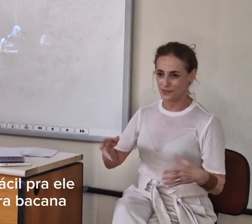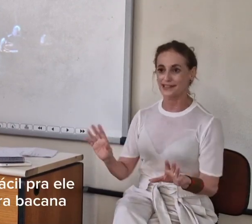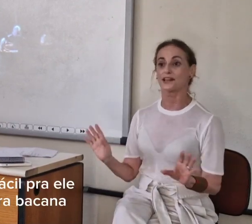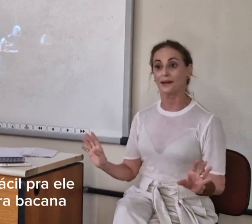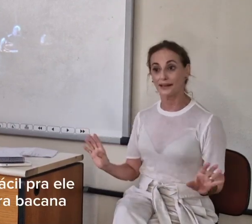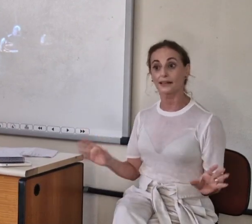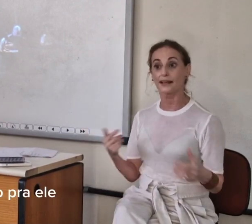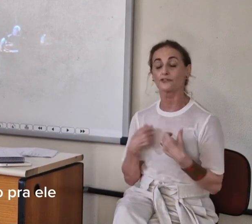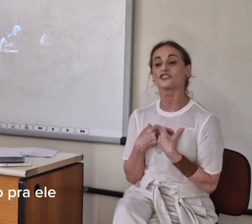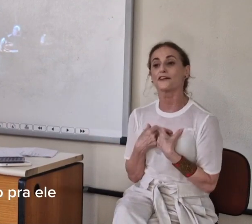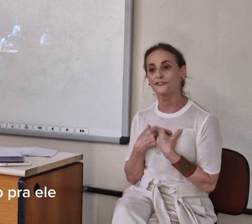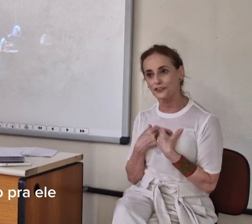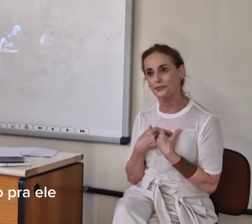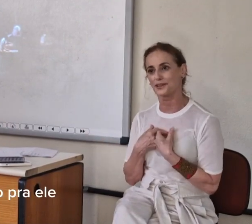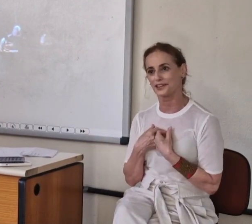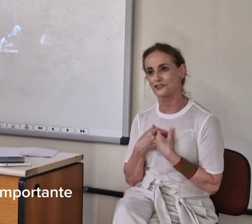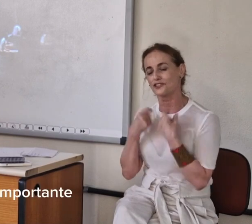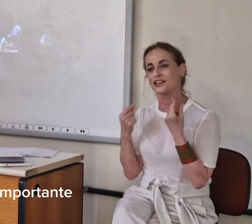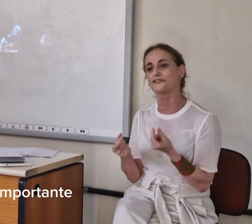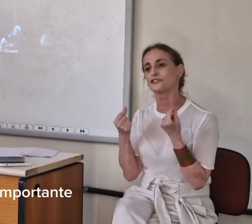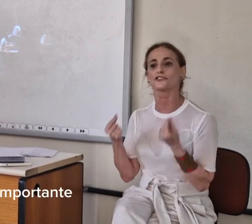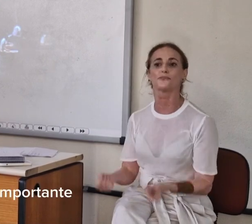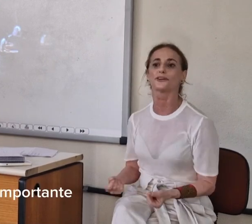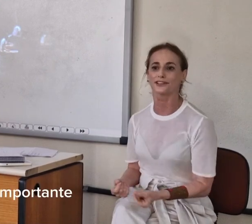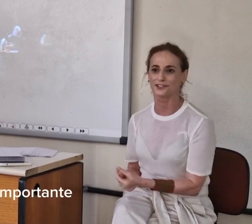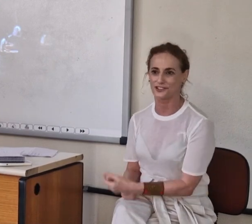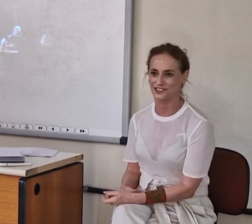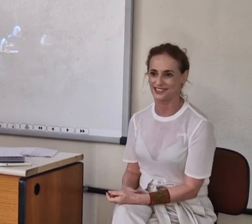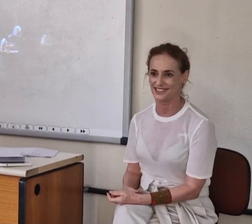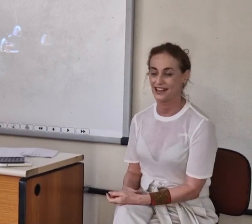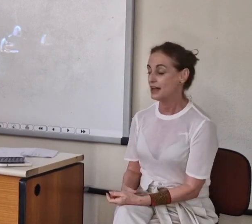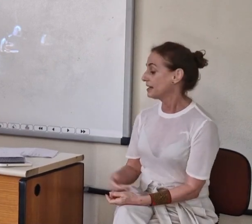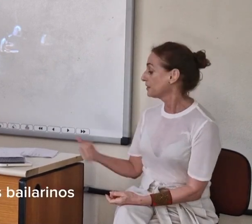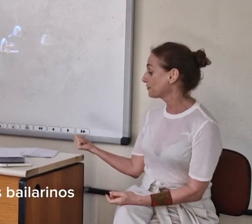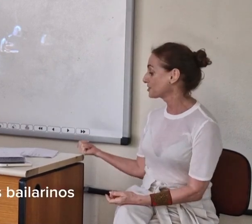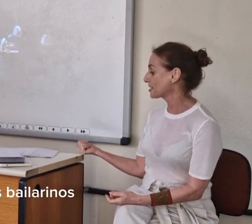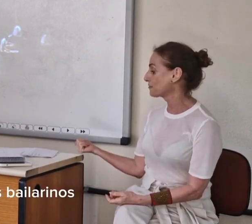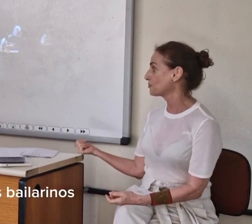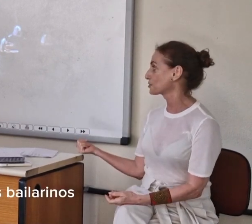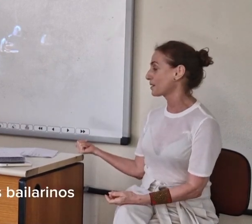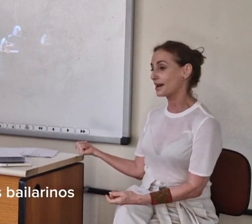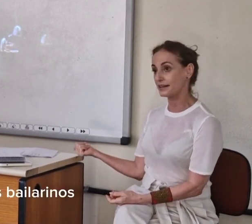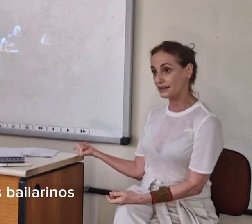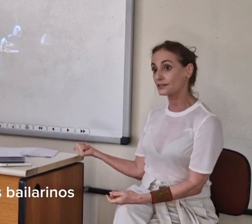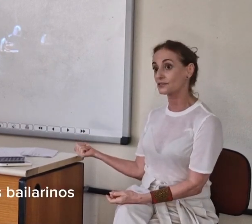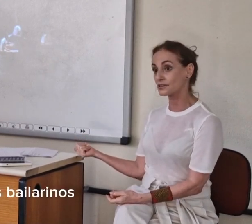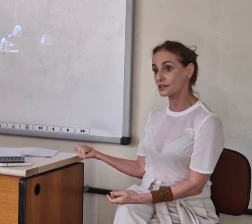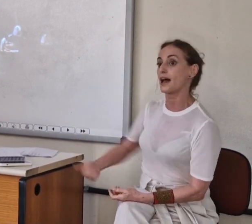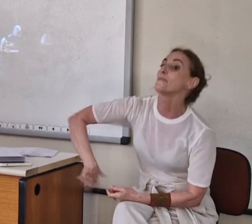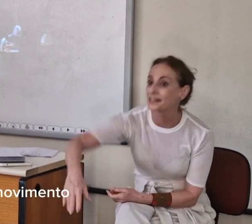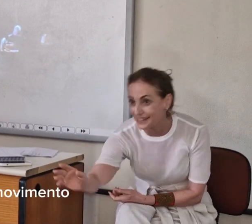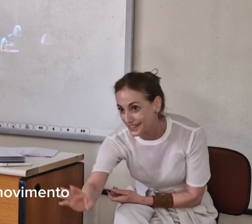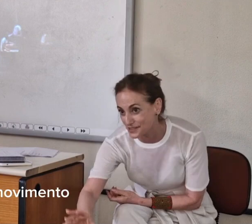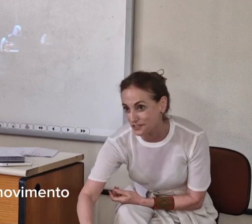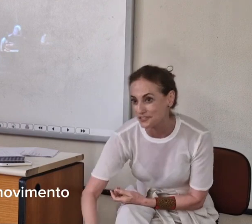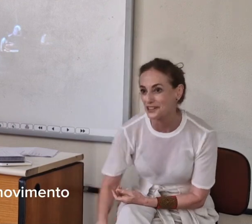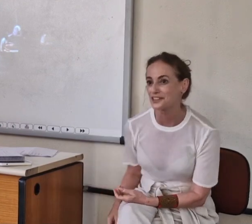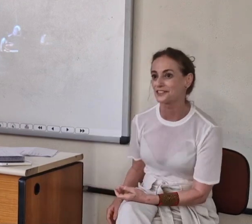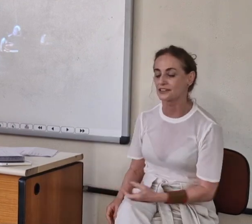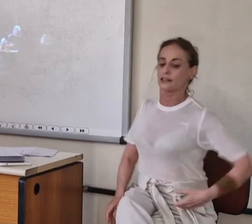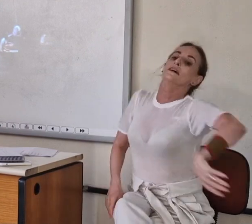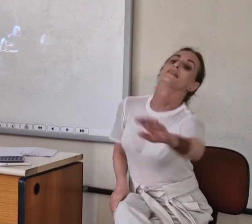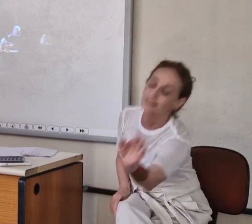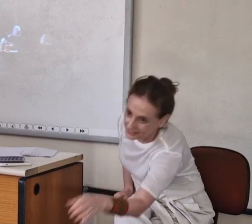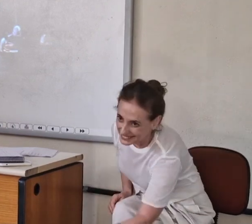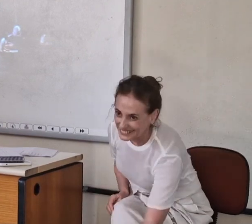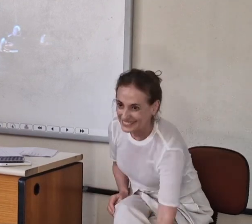ele, né, gente? Mas era bacana, era um desafio, gente. Os desafios são importantes. E foi desafio para os bailarinos aprender esse